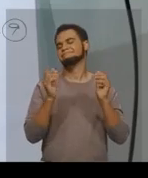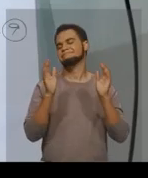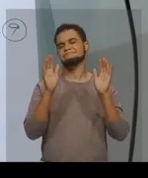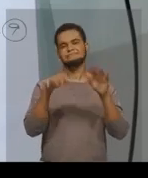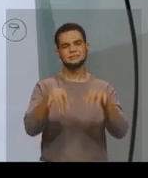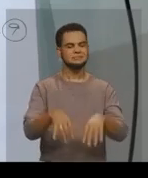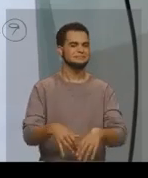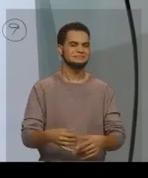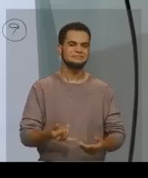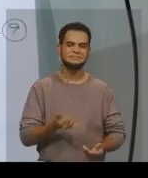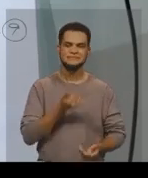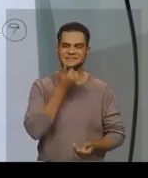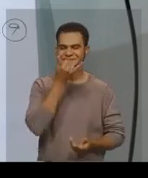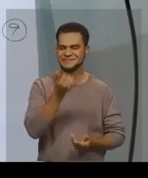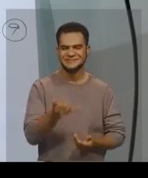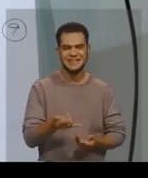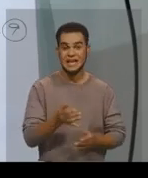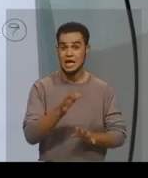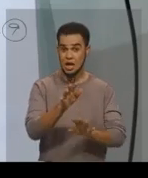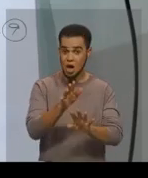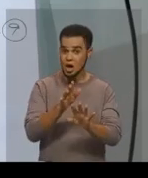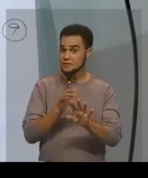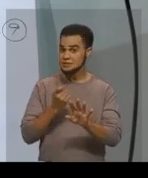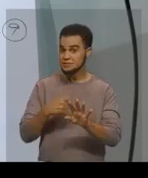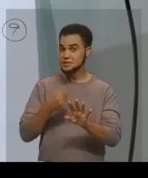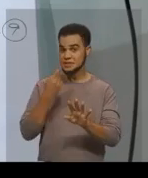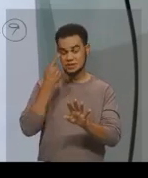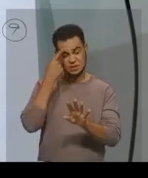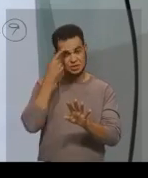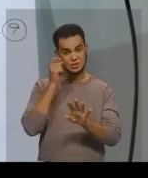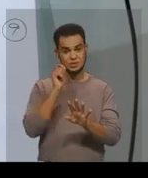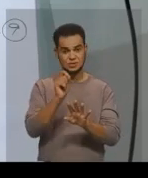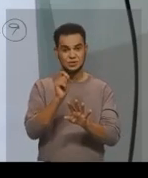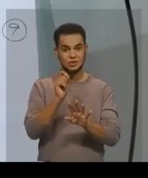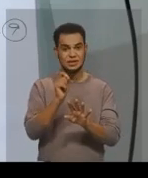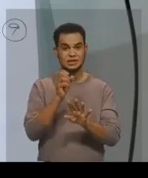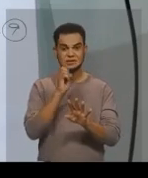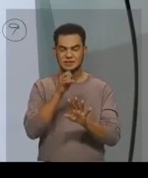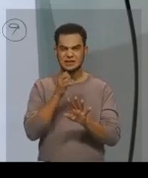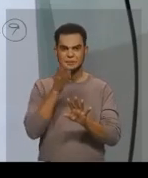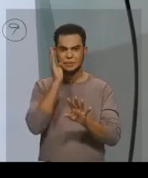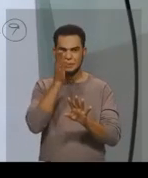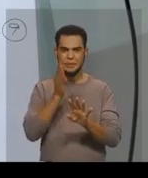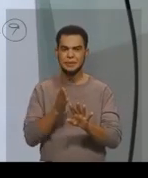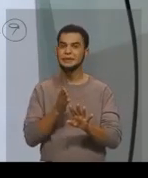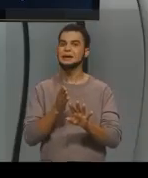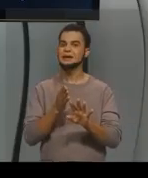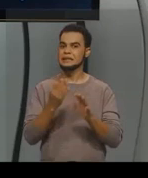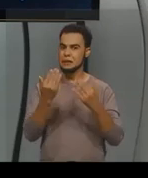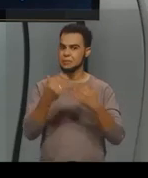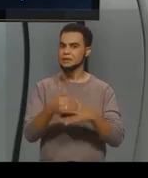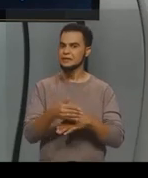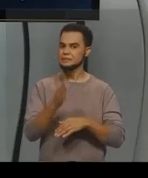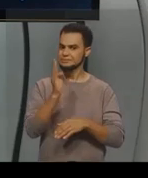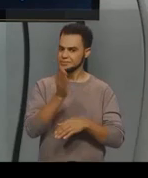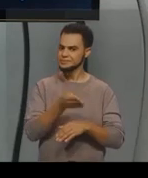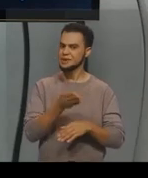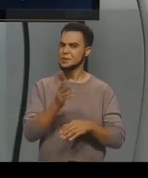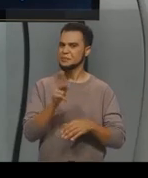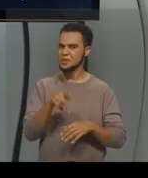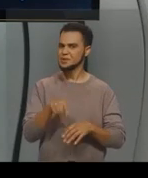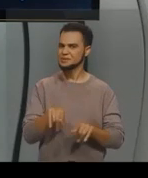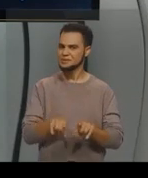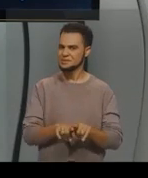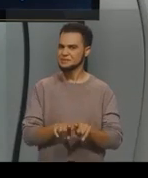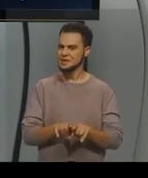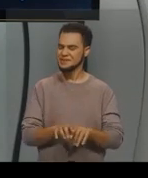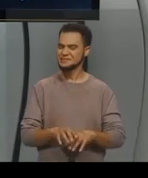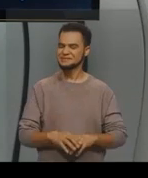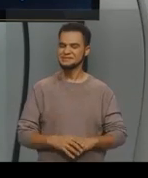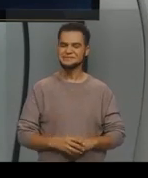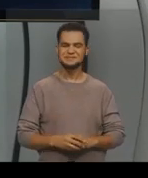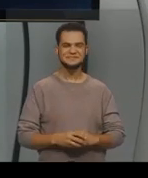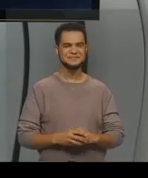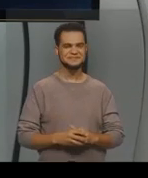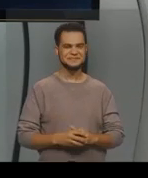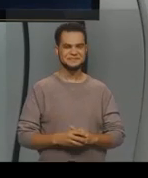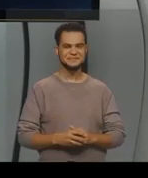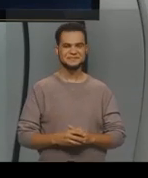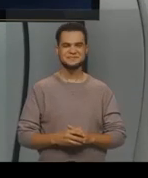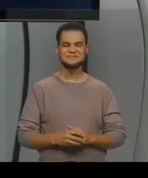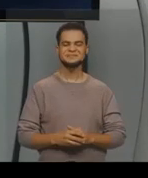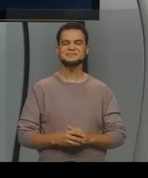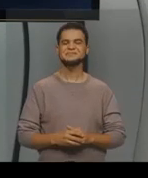você fizer desse jeito, vão cortar seus pontos lá na prova, tá? Abraço. Vamos agora para a nossa próxima